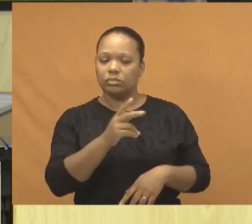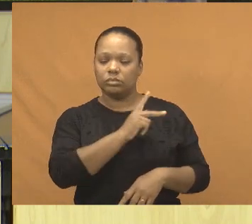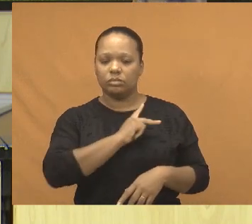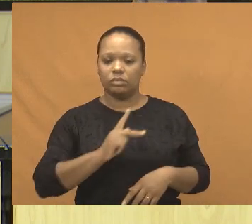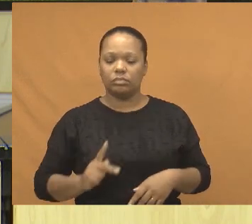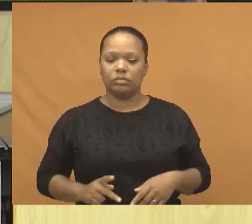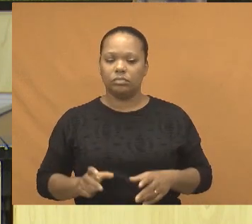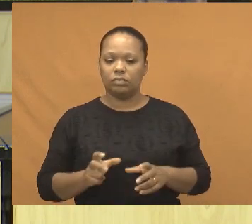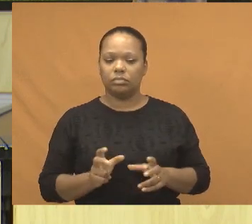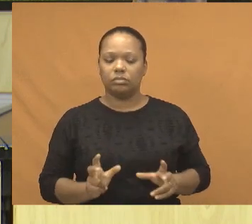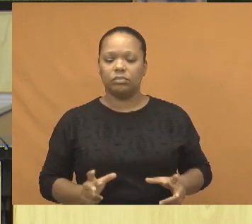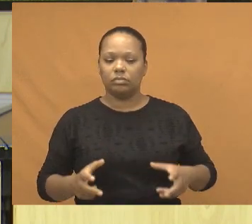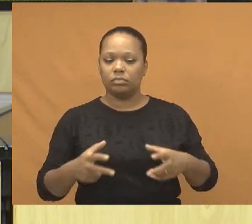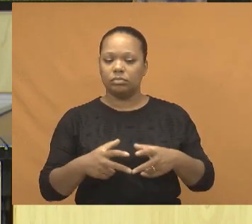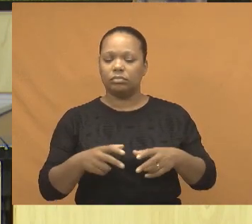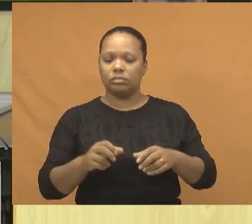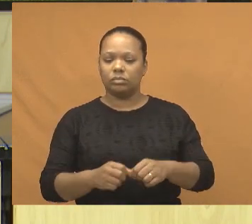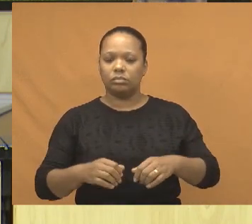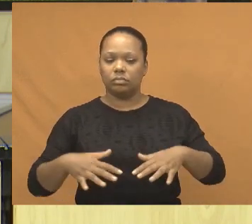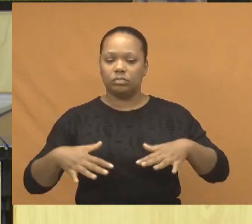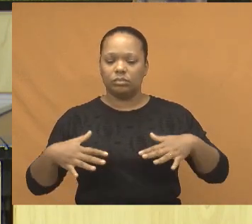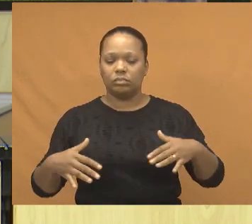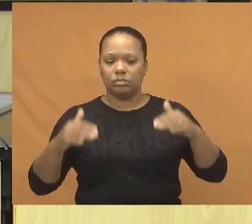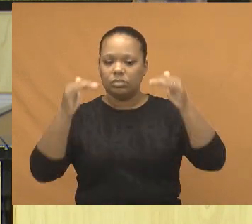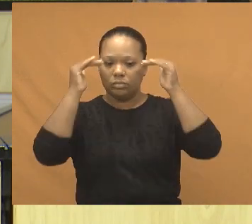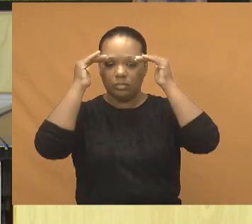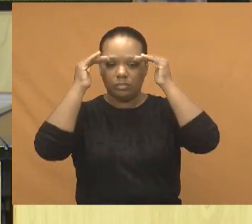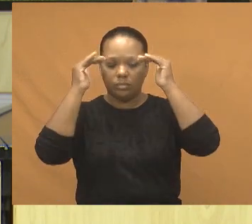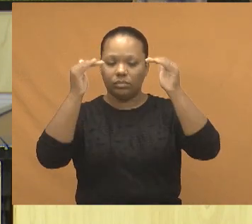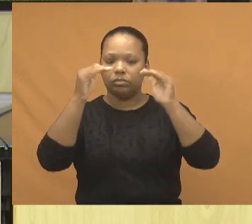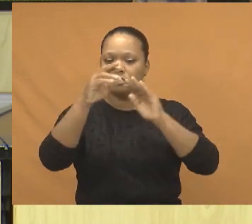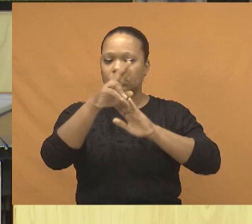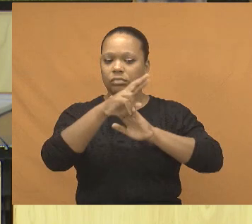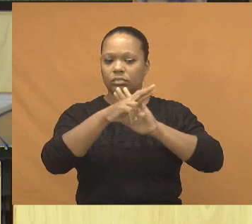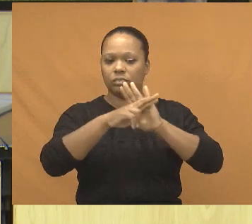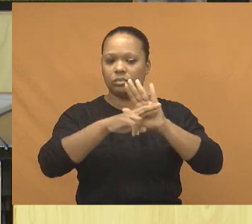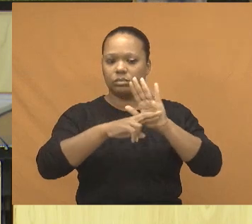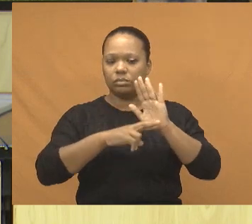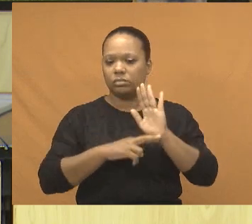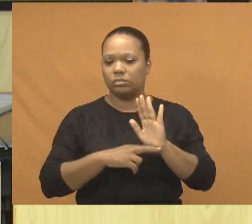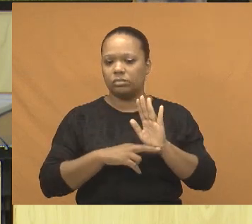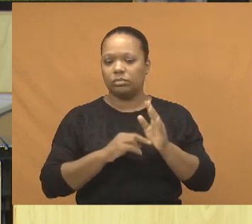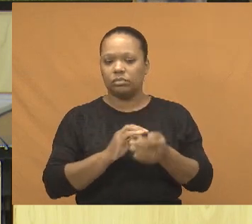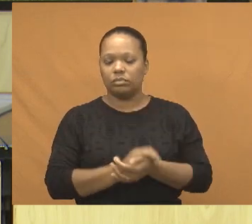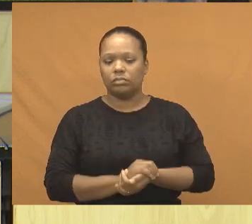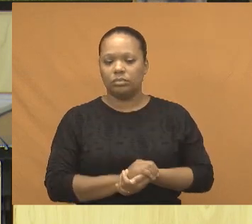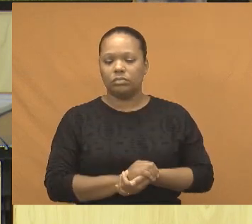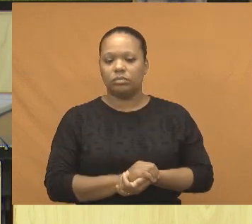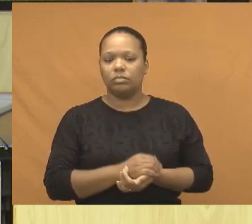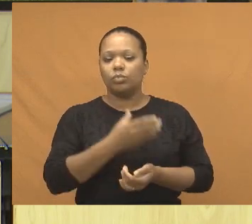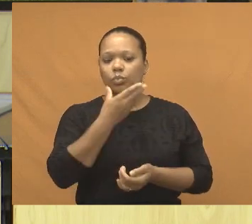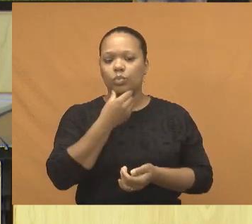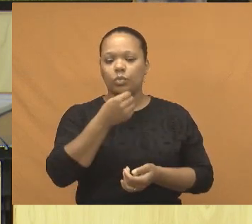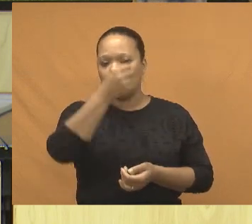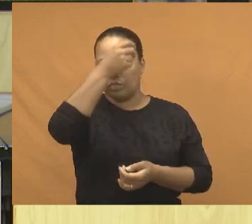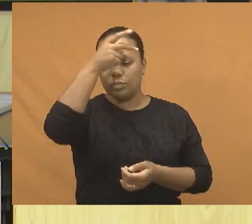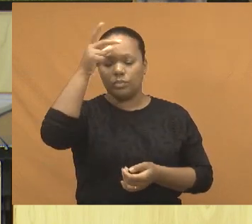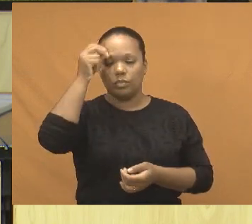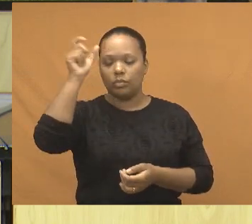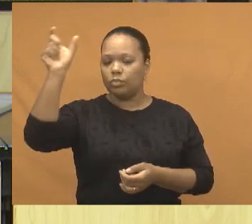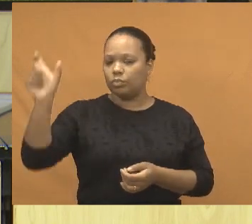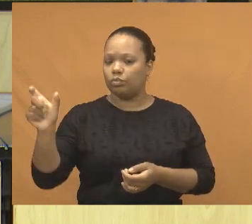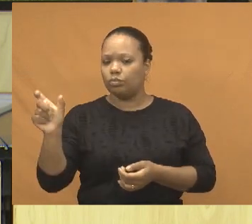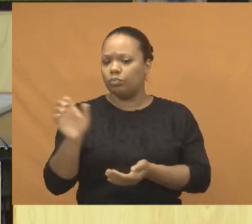casa, ouvido e aprovado pela Igreja de Plenário, cumpridas as formalidades regimentais, seja encaminhado ao senhor prefeito municipal de Jacareí